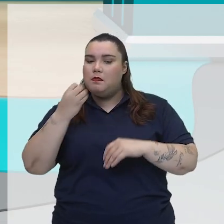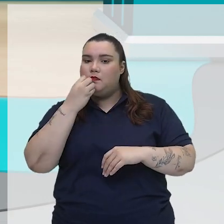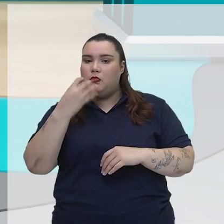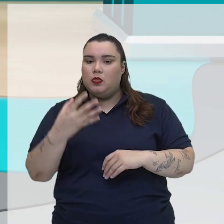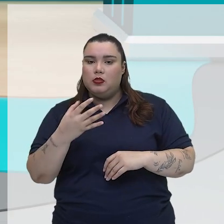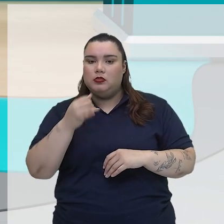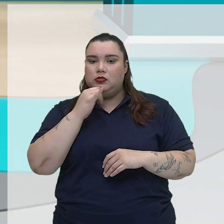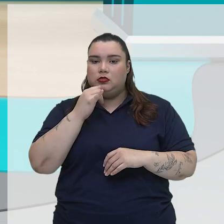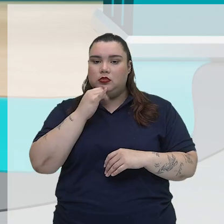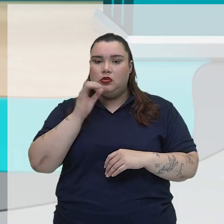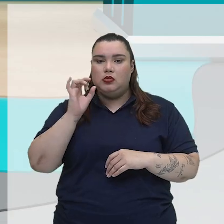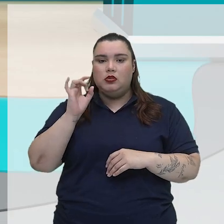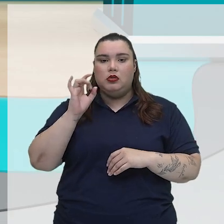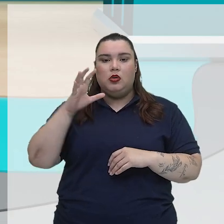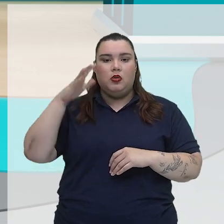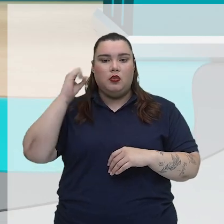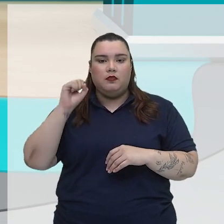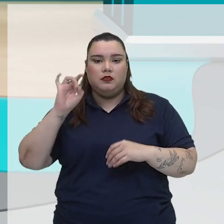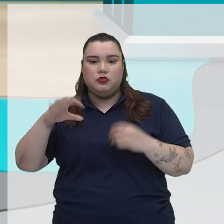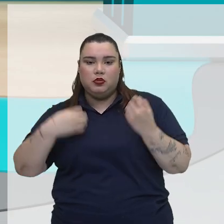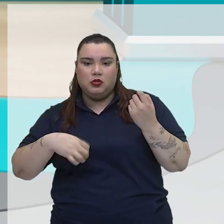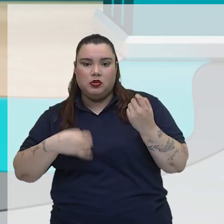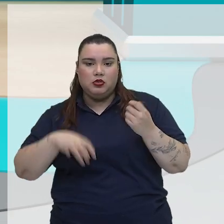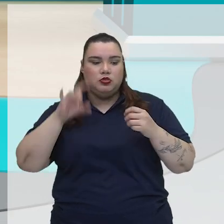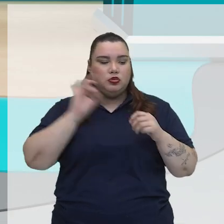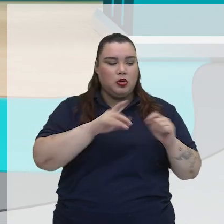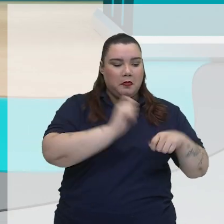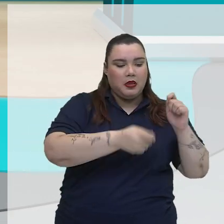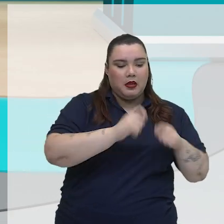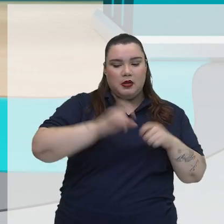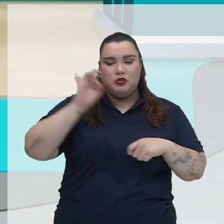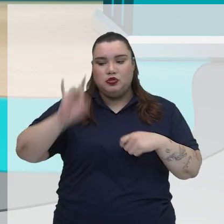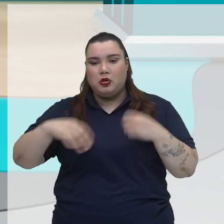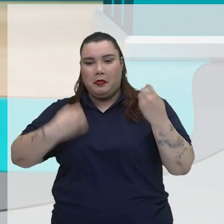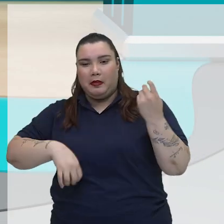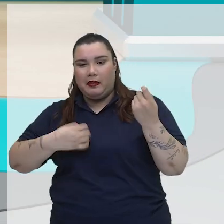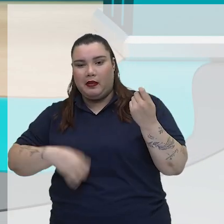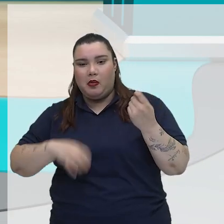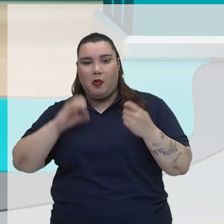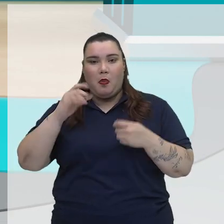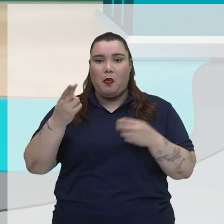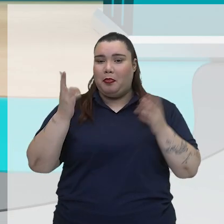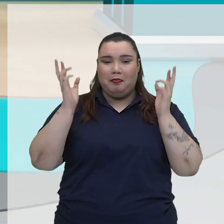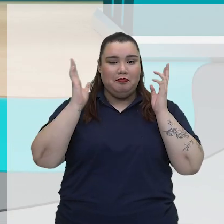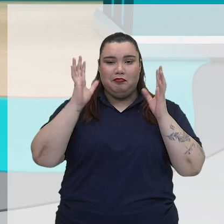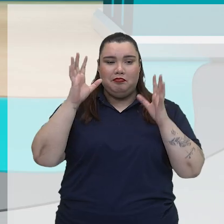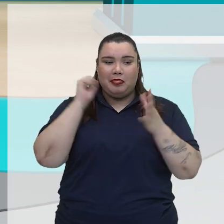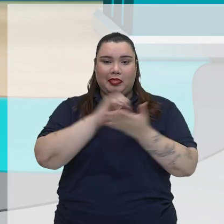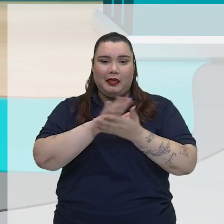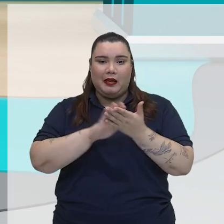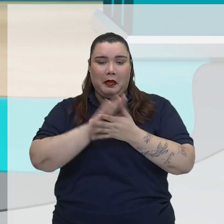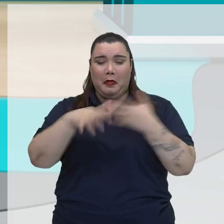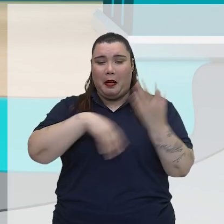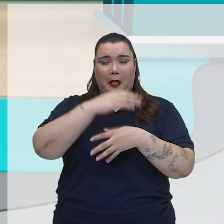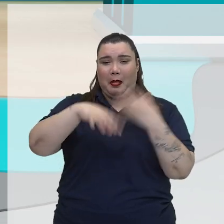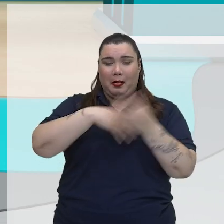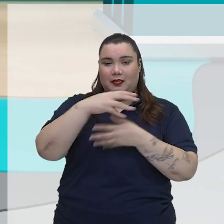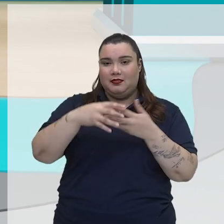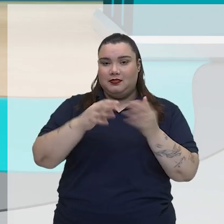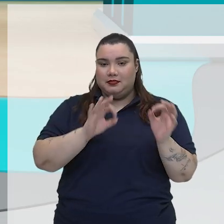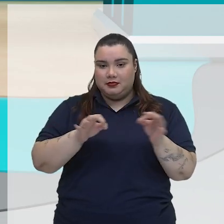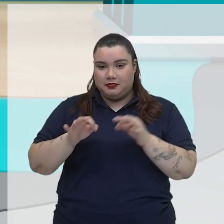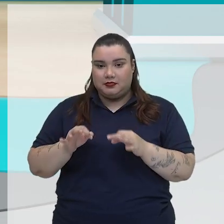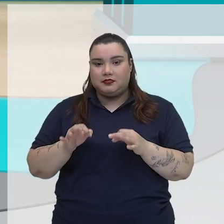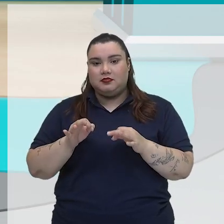gente não escutar só a guitarra, só a bateria, só o violão, ou então não escutar nada, escutar uma grande confusão de